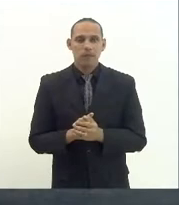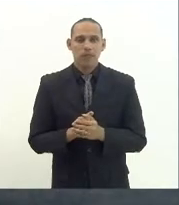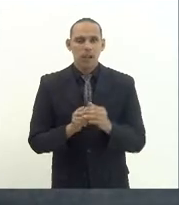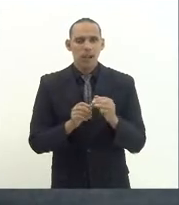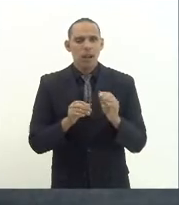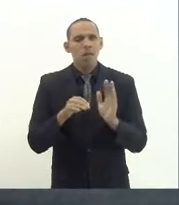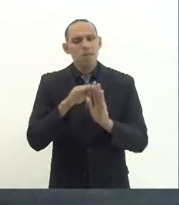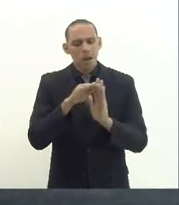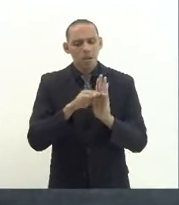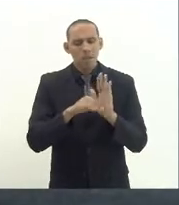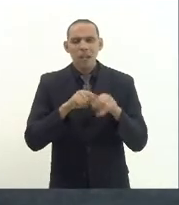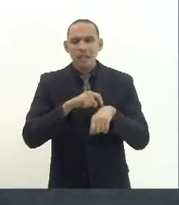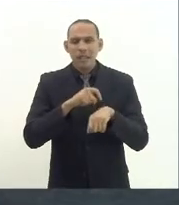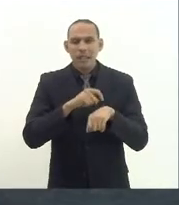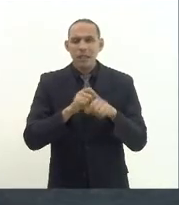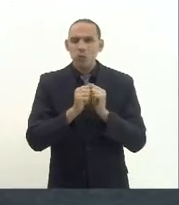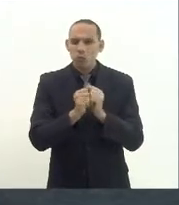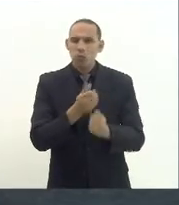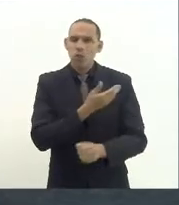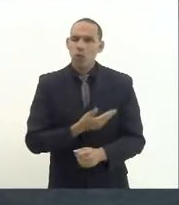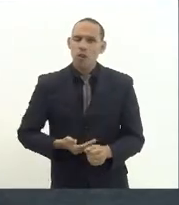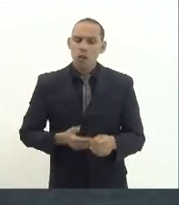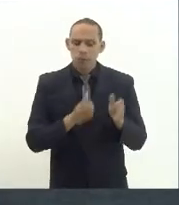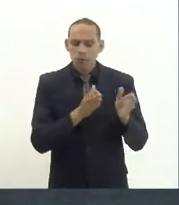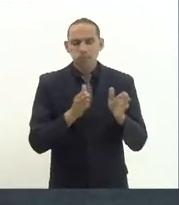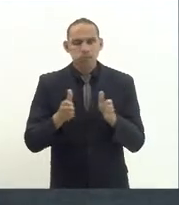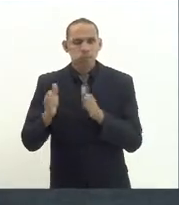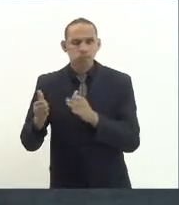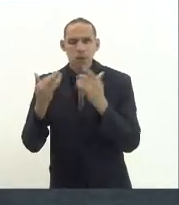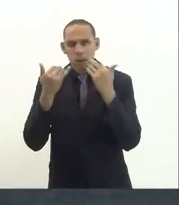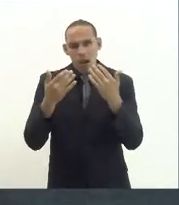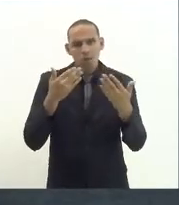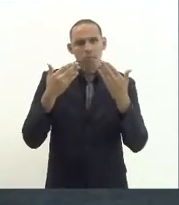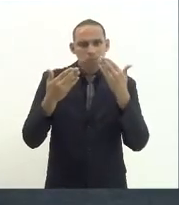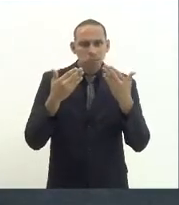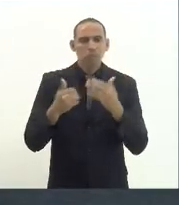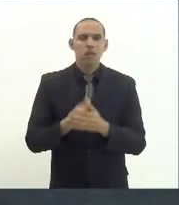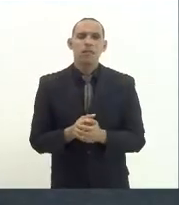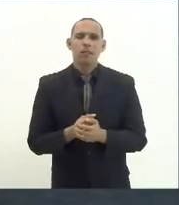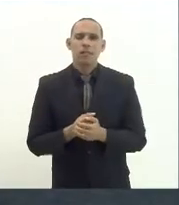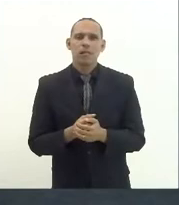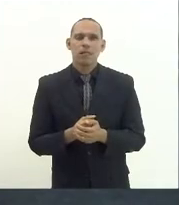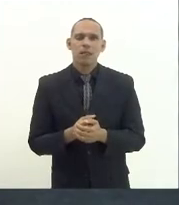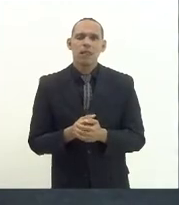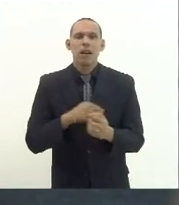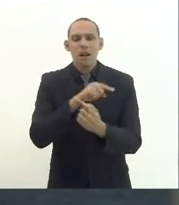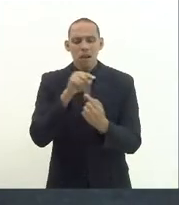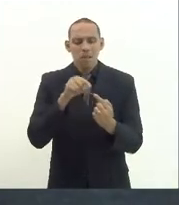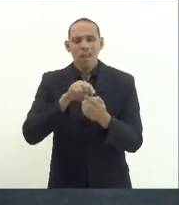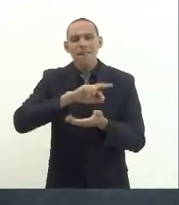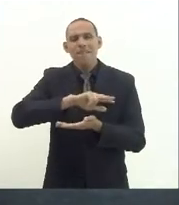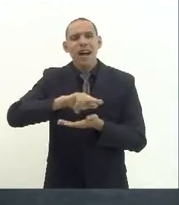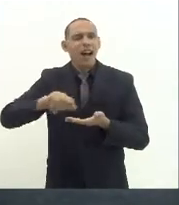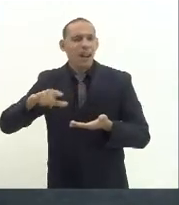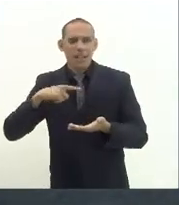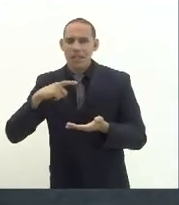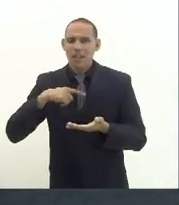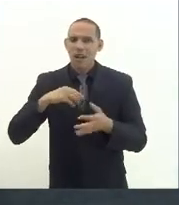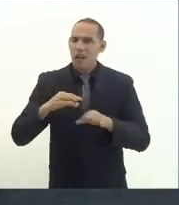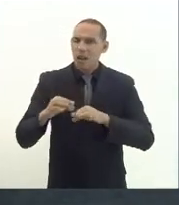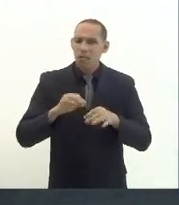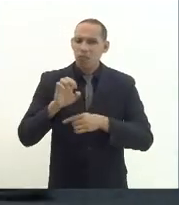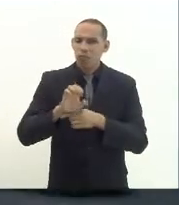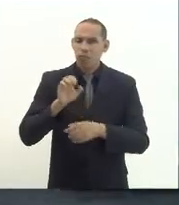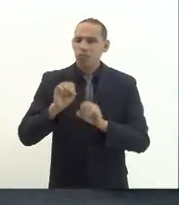elaboração de um cronograma em conjunto com o governo de audiências públicas são várias metas do Plano Estadual de Educação